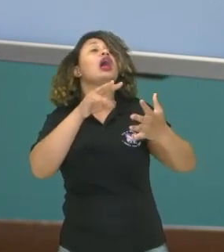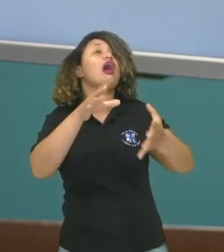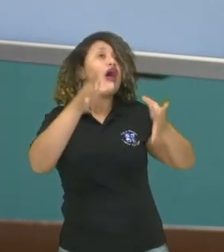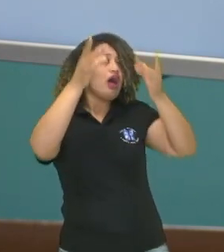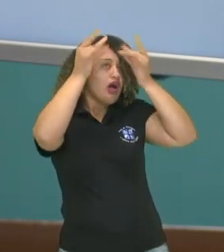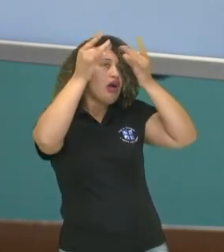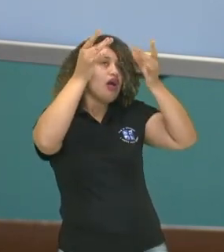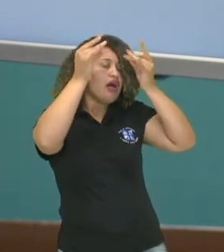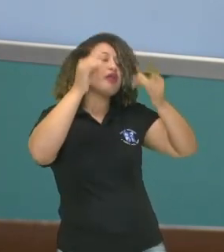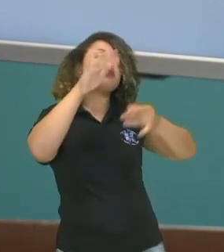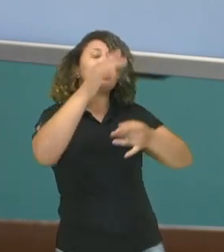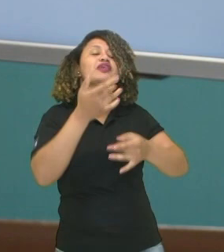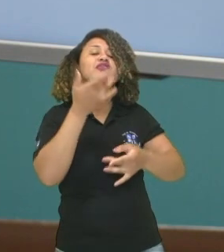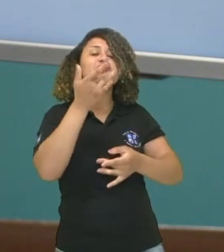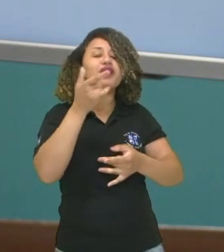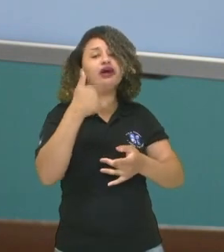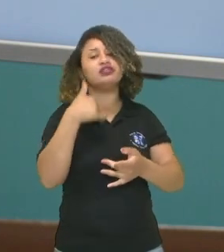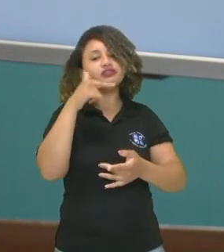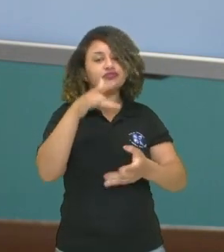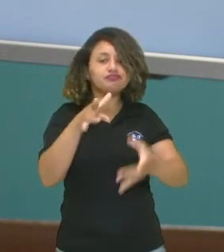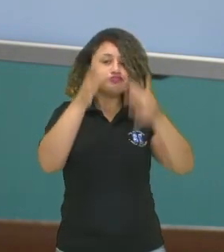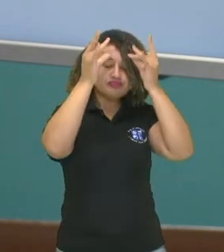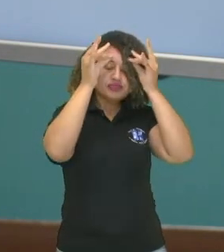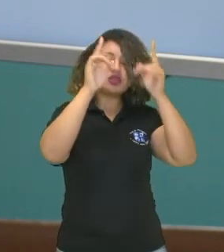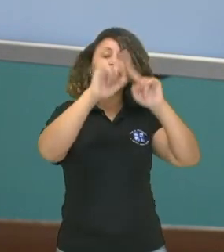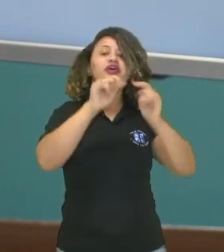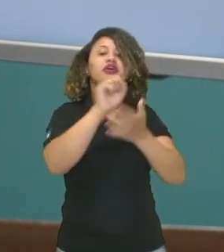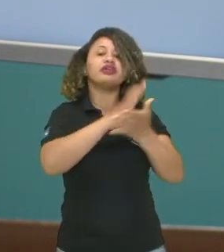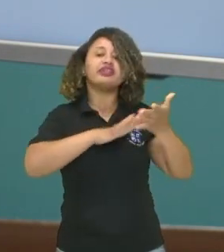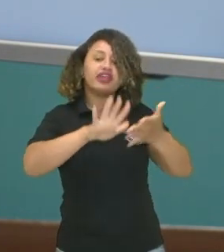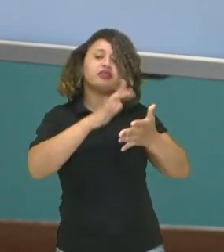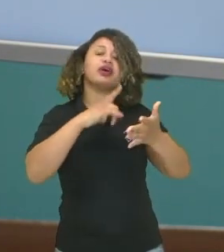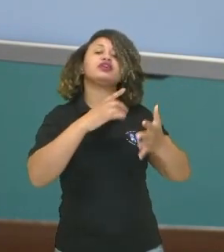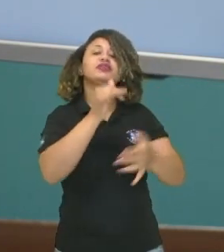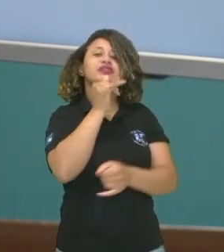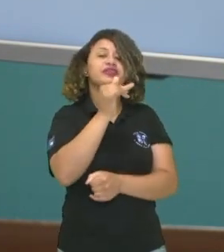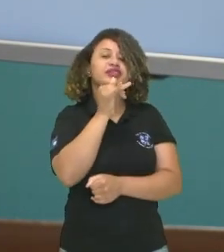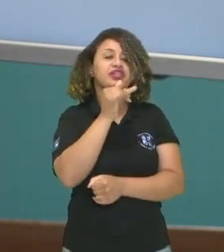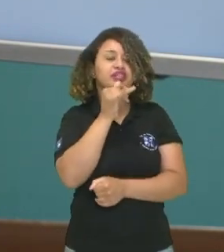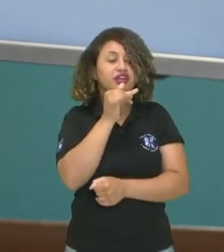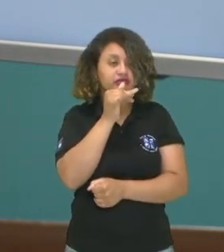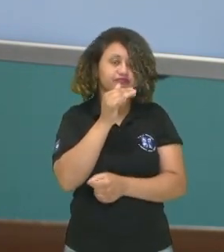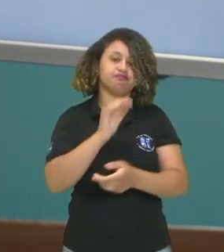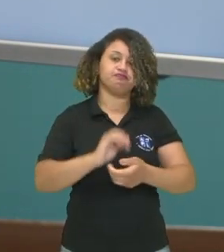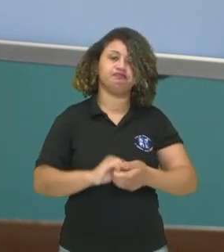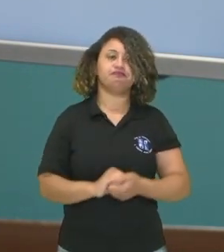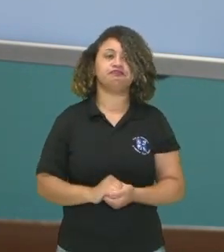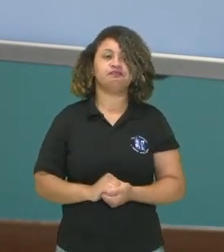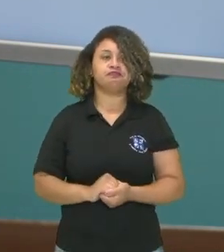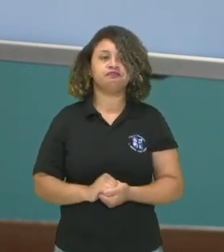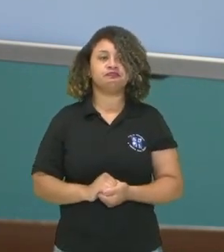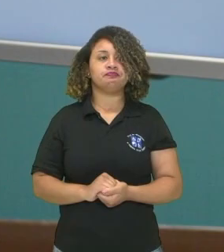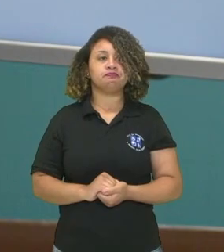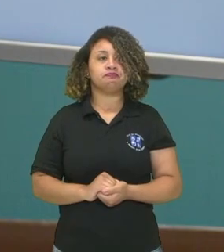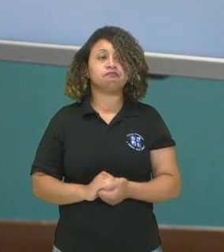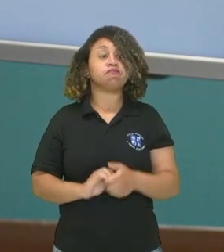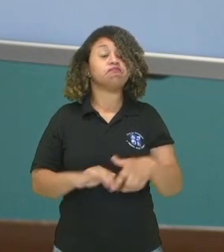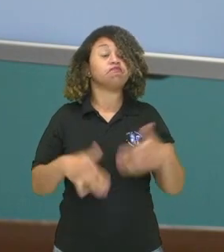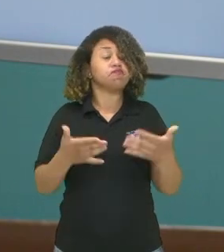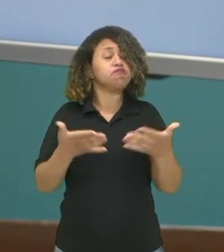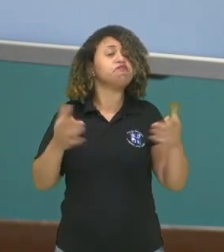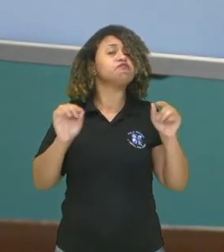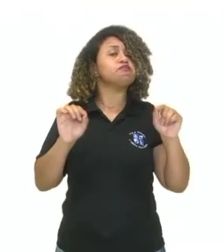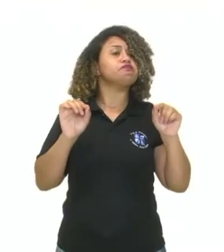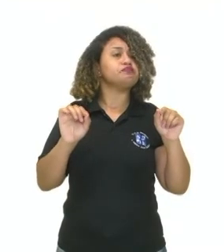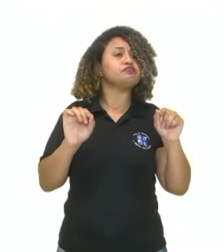um destaque maior, uma exemplificação através das imagens que um guia proporciona. Pensando juntos,